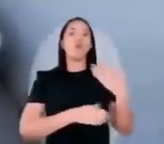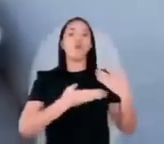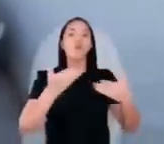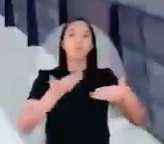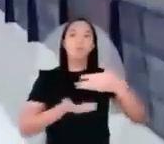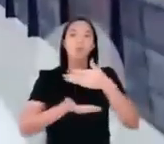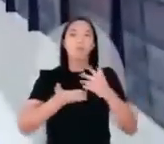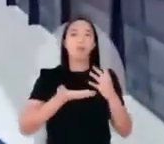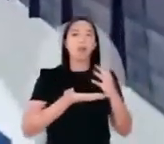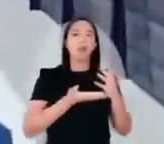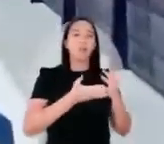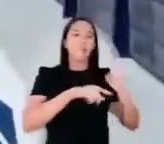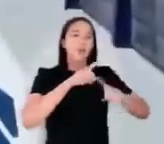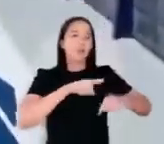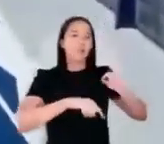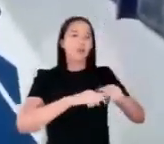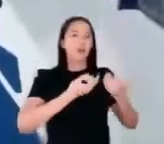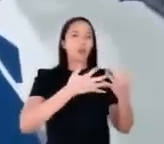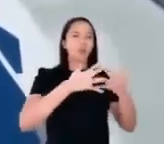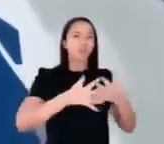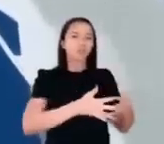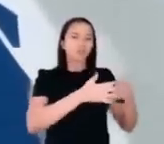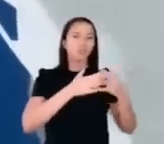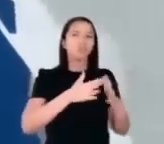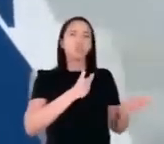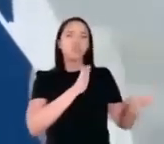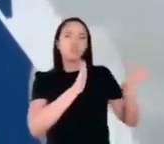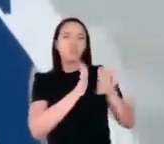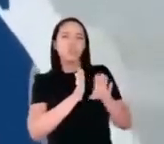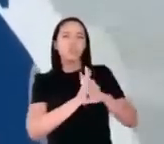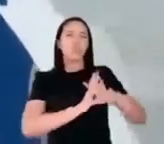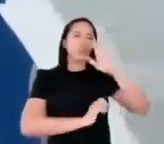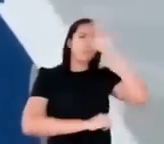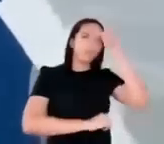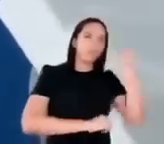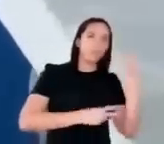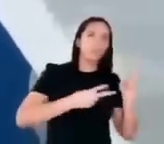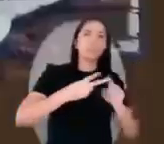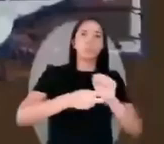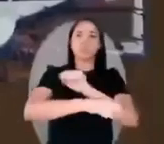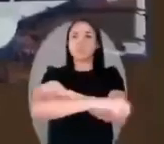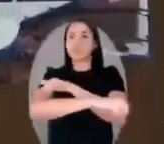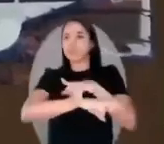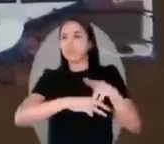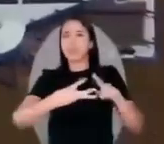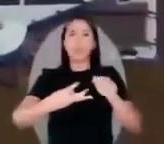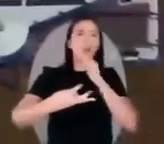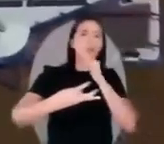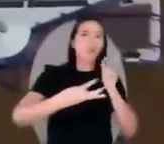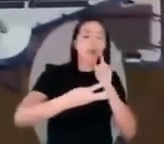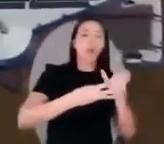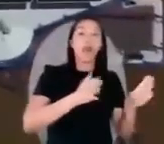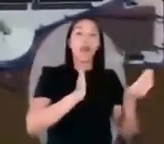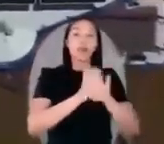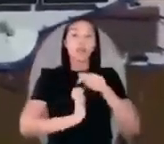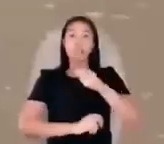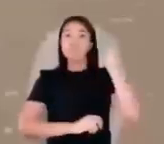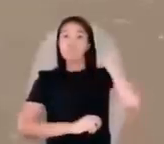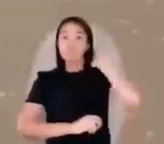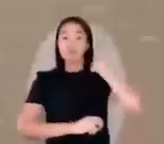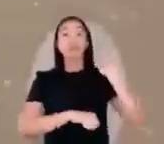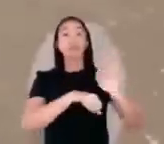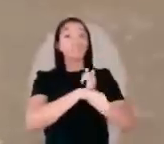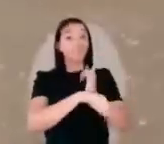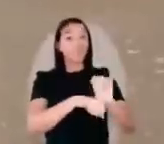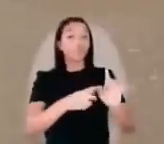de cargas e embarcações vindas do Amazonas, de Santarém, do Amapá, com destino a Belém,